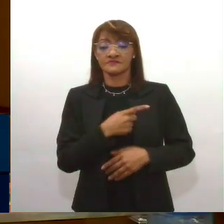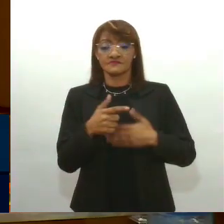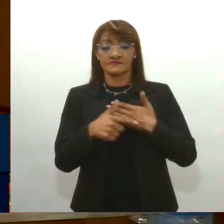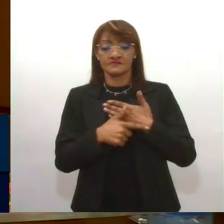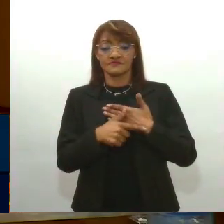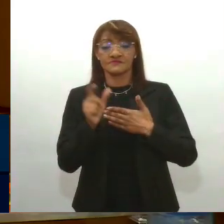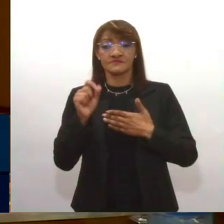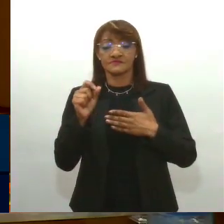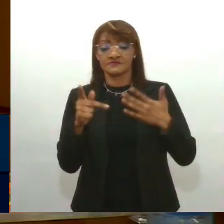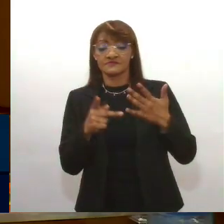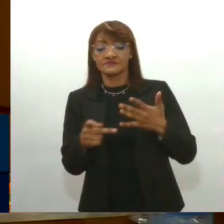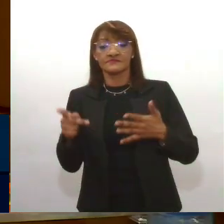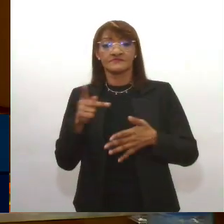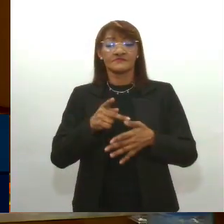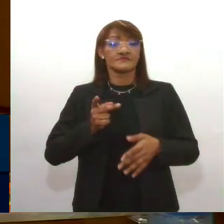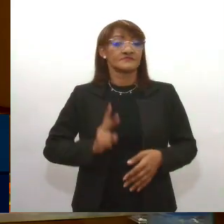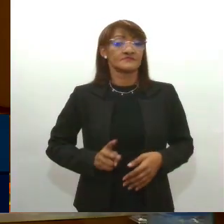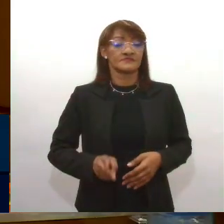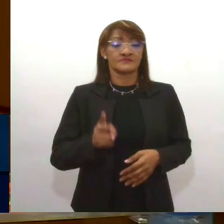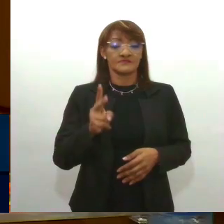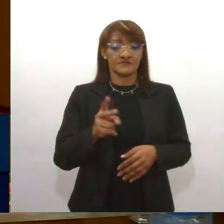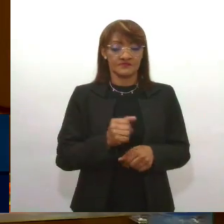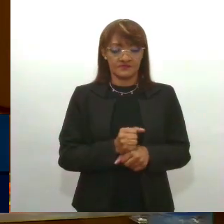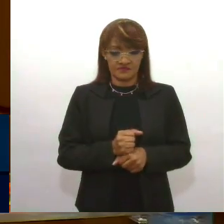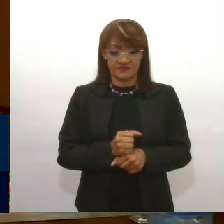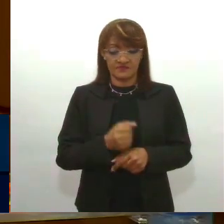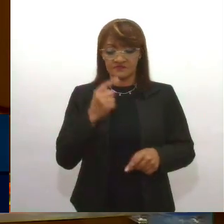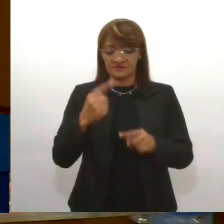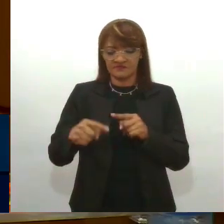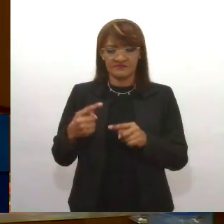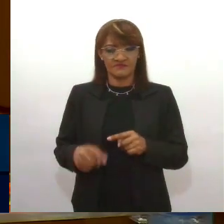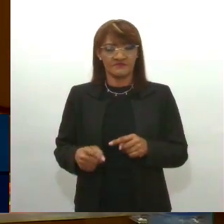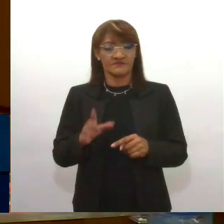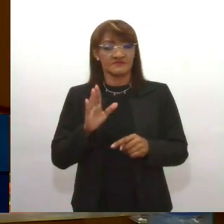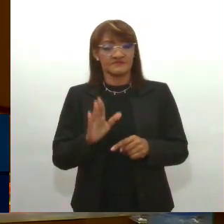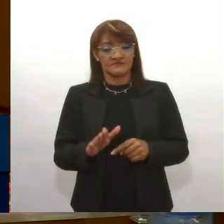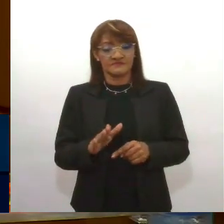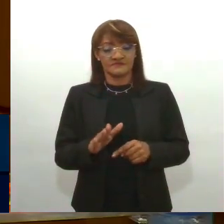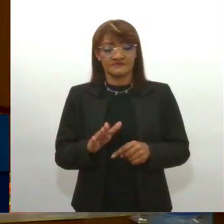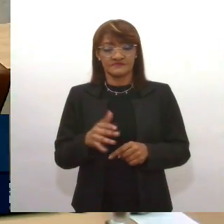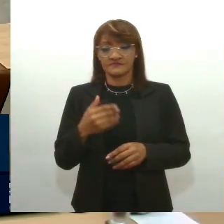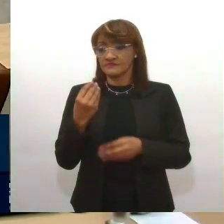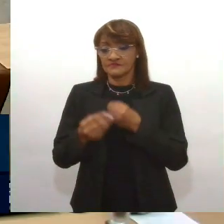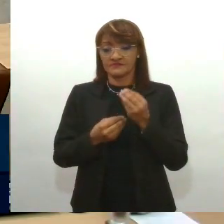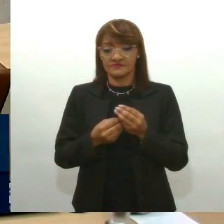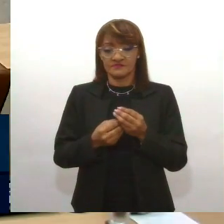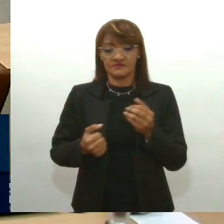combater e derrotar a Extrema direita bolsonarista e